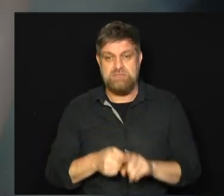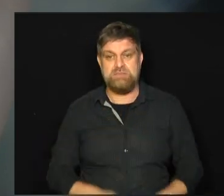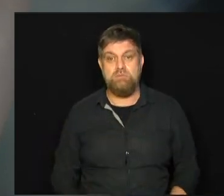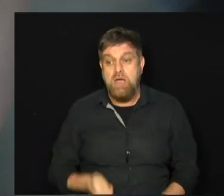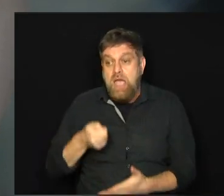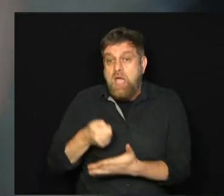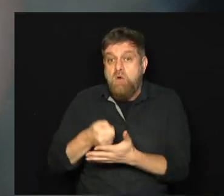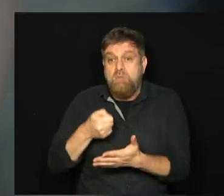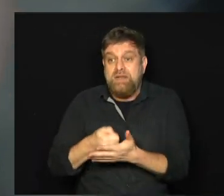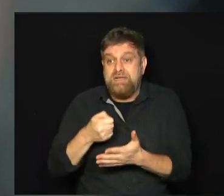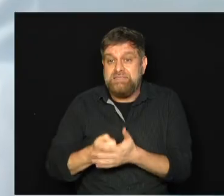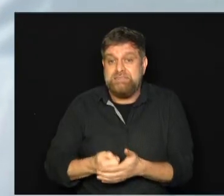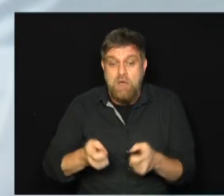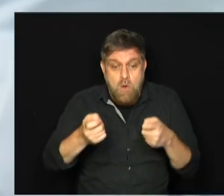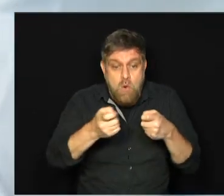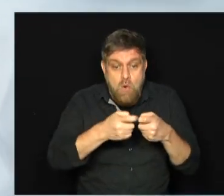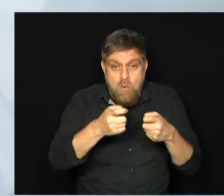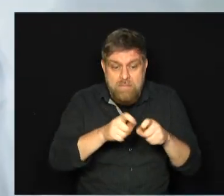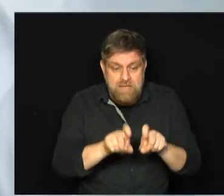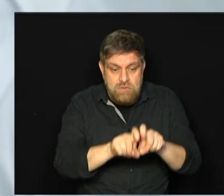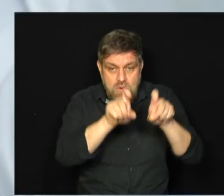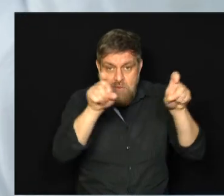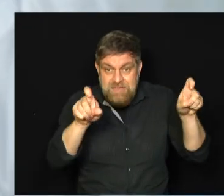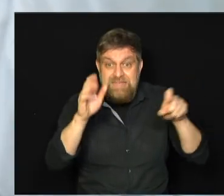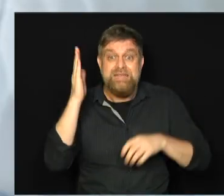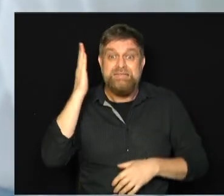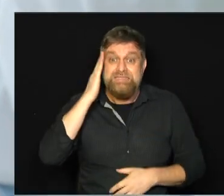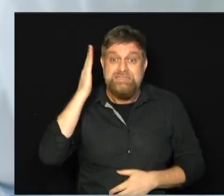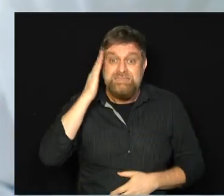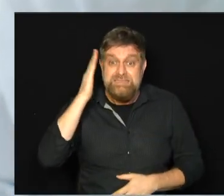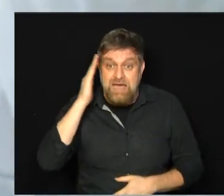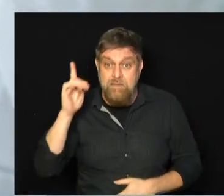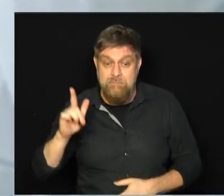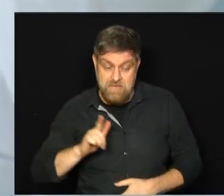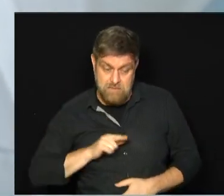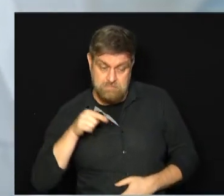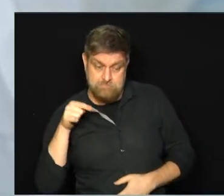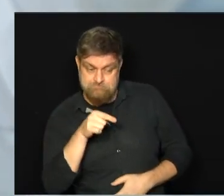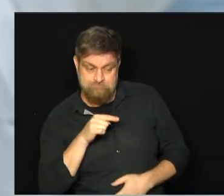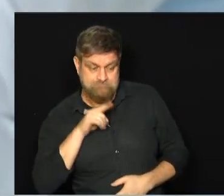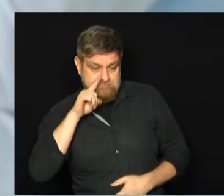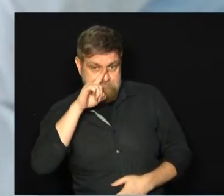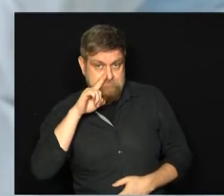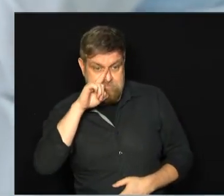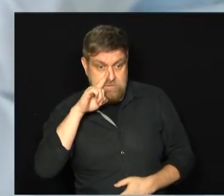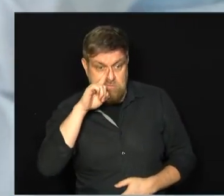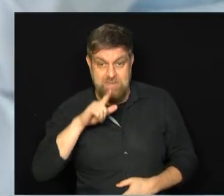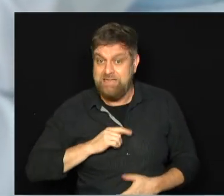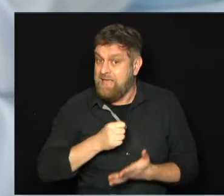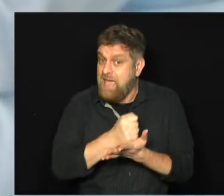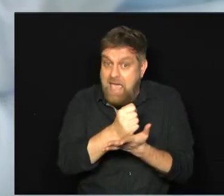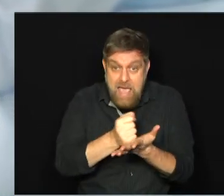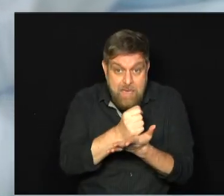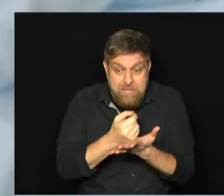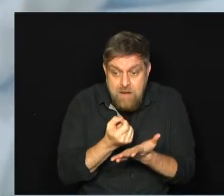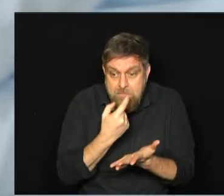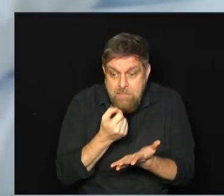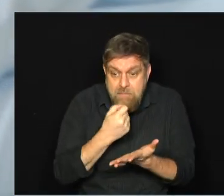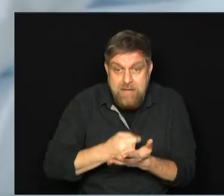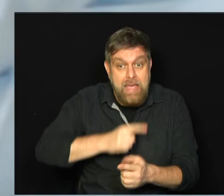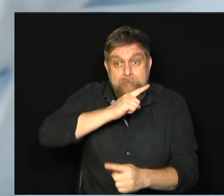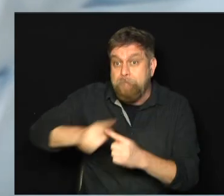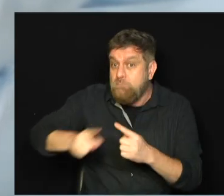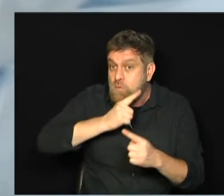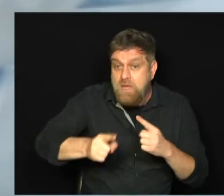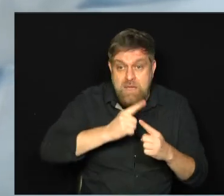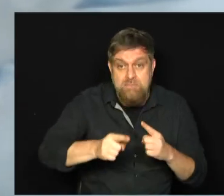obstetra saber desses fatores de risco e evitar uma série de medicamentos durante o período gestacional. Por isso que eu falei